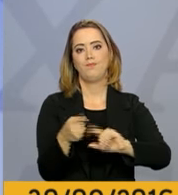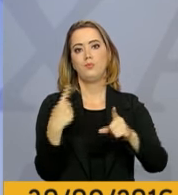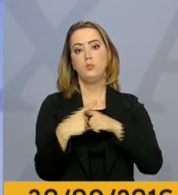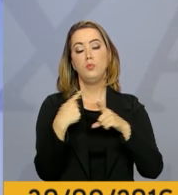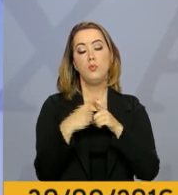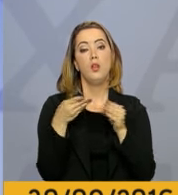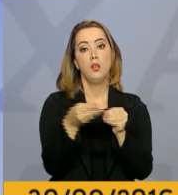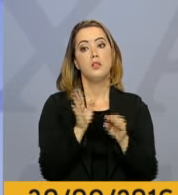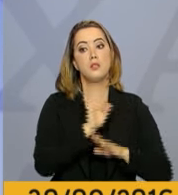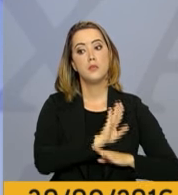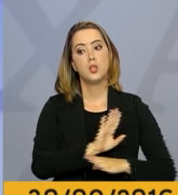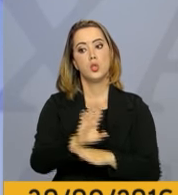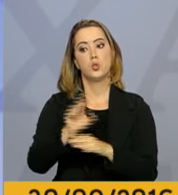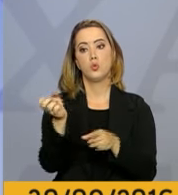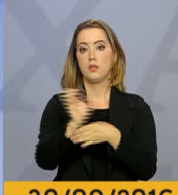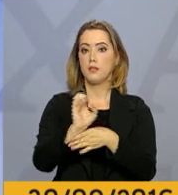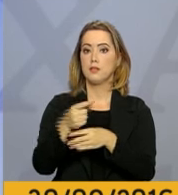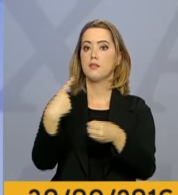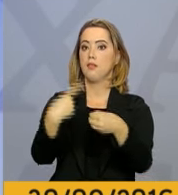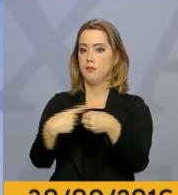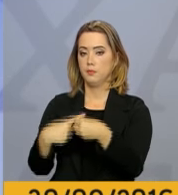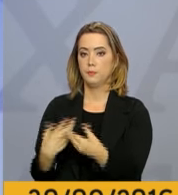também os estados e municípios.